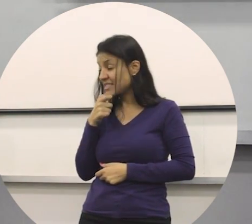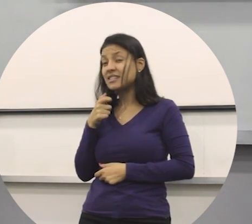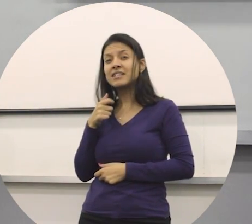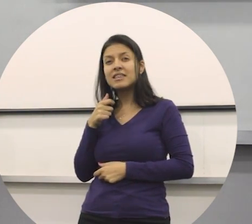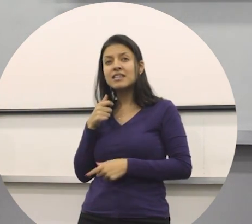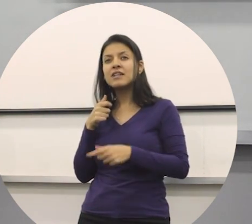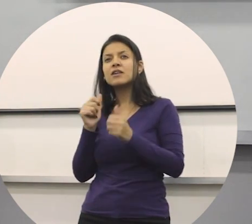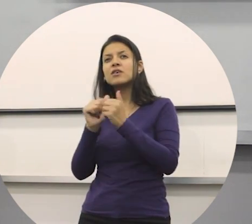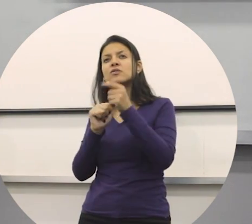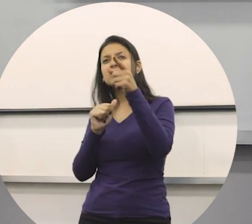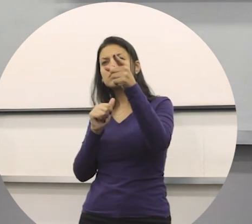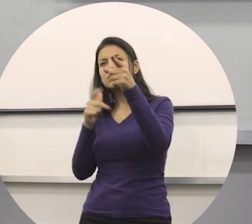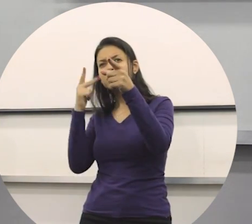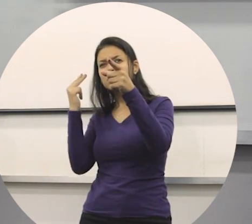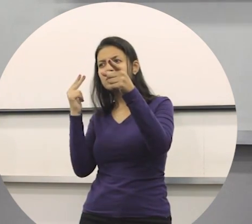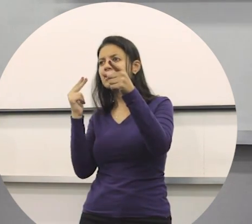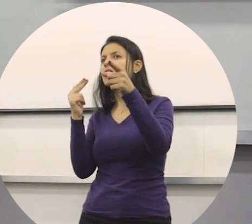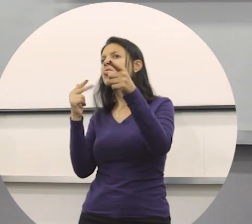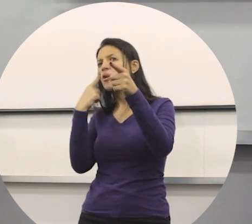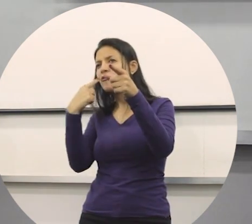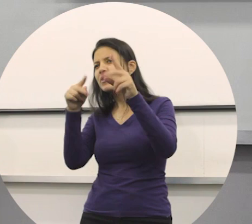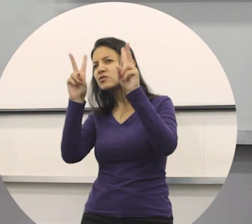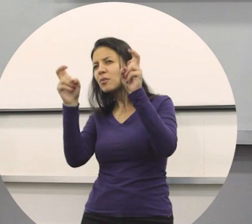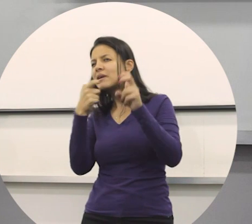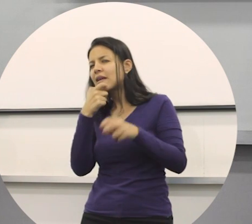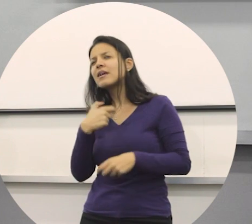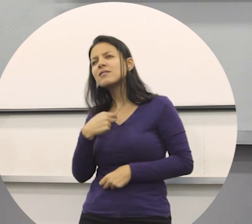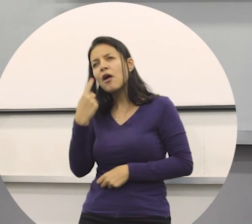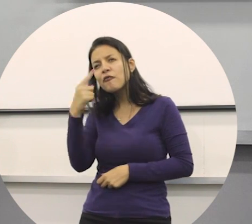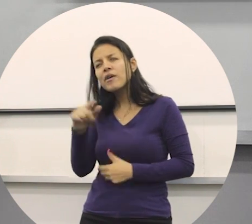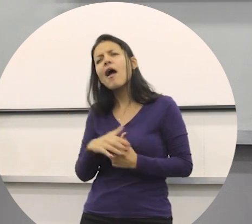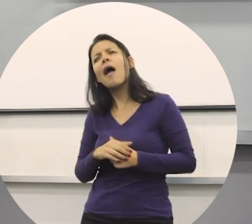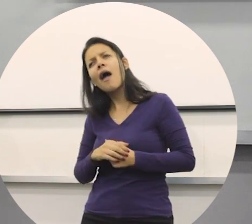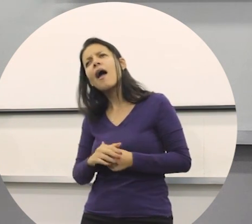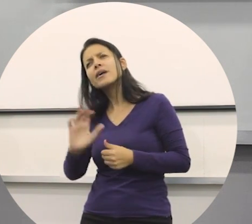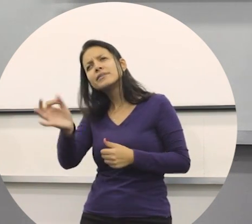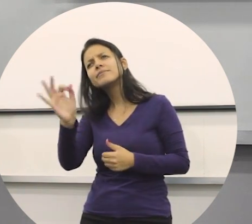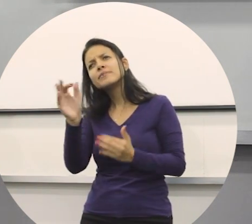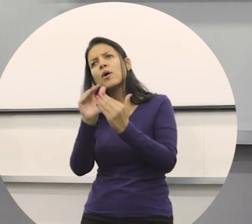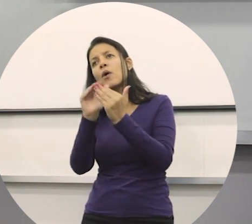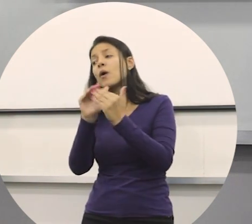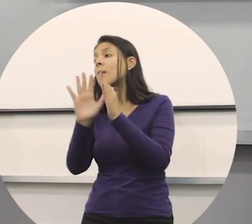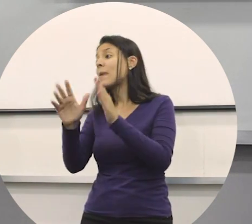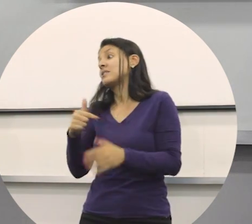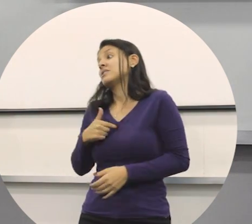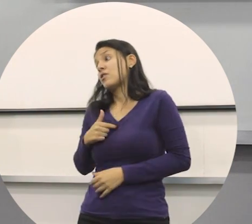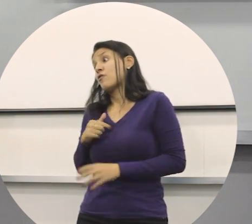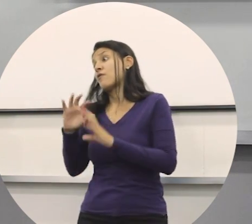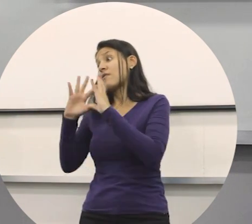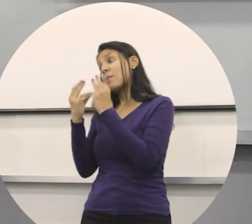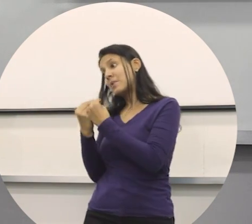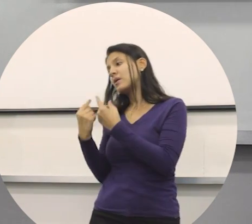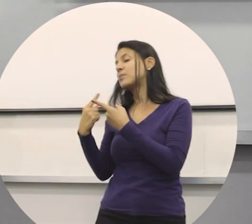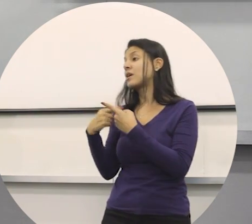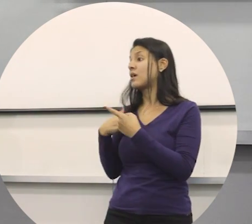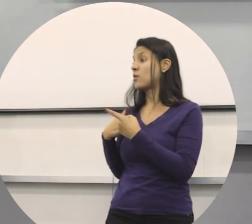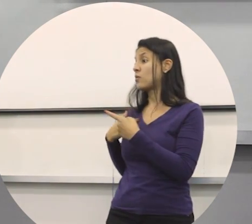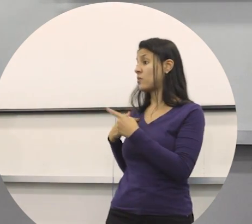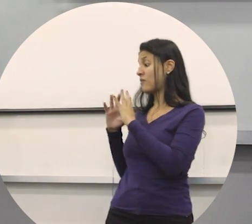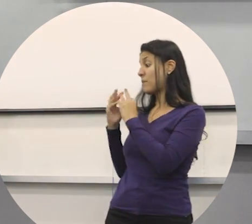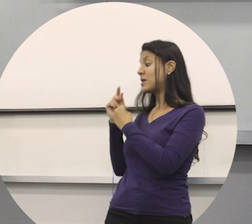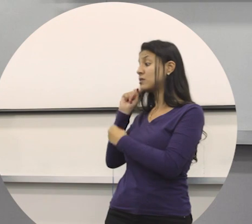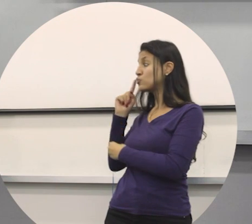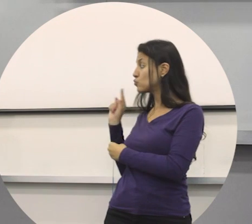Adorei os comentários dos colegas ali falando língua estrangeira. Mas eu sempre, por motivo de família, porque tenho parentes surdos